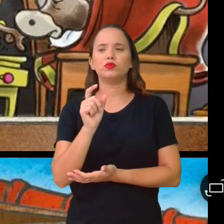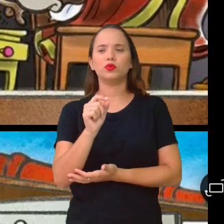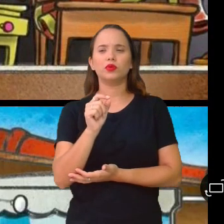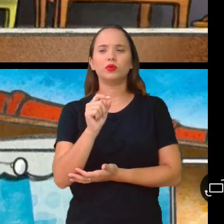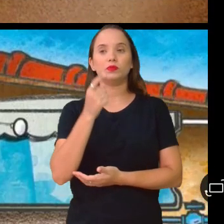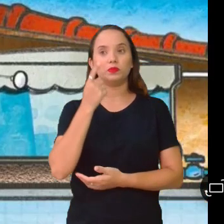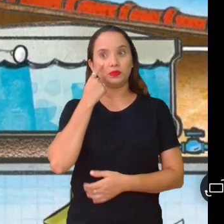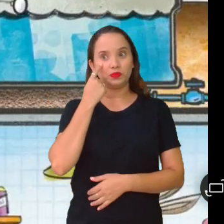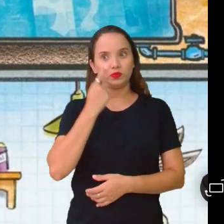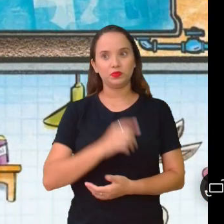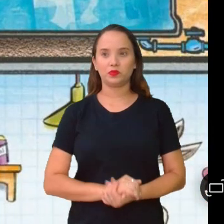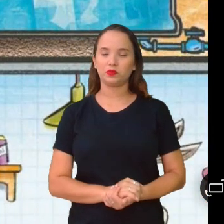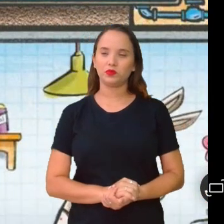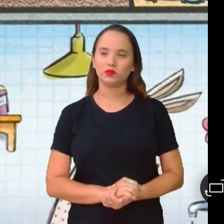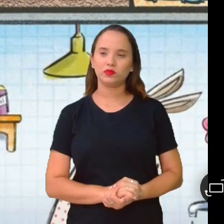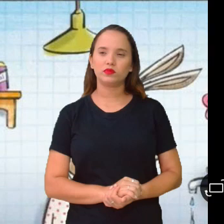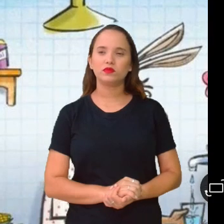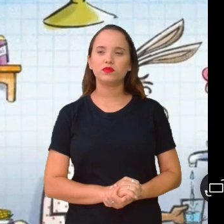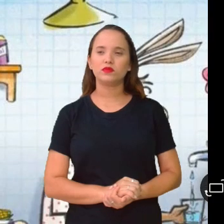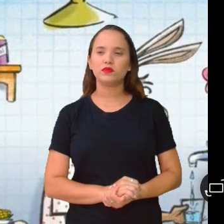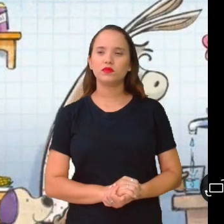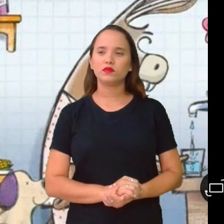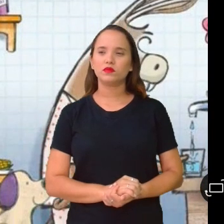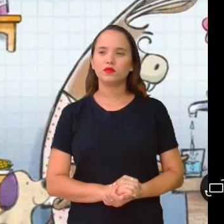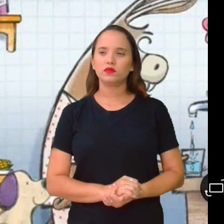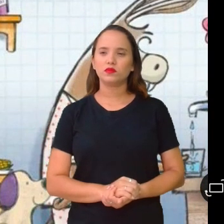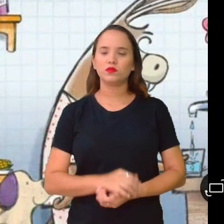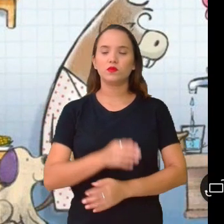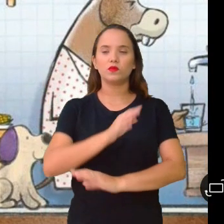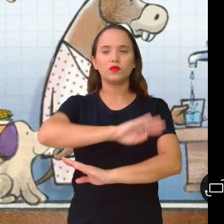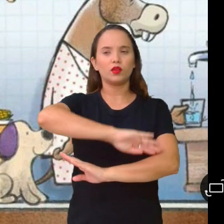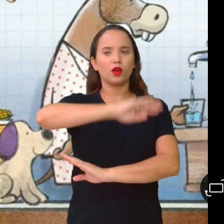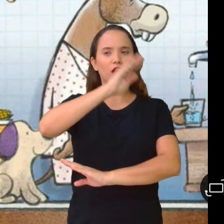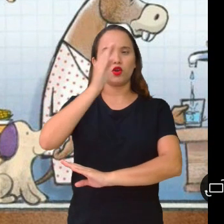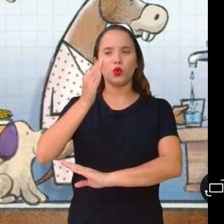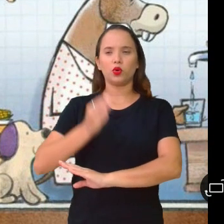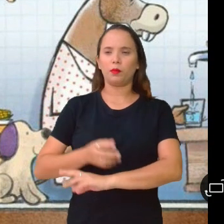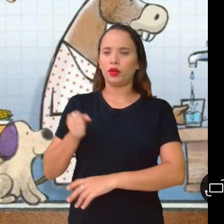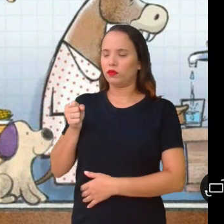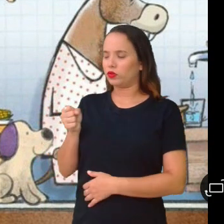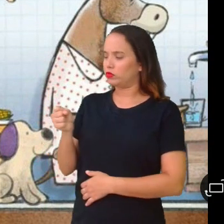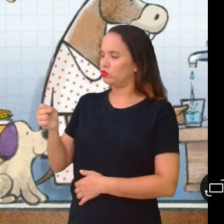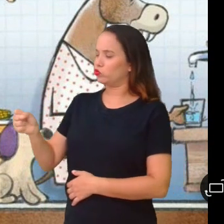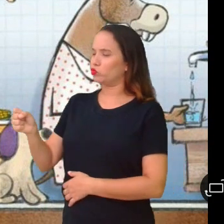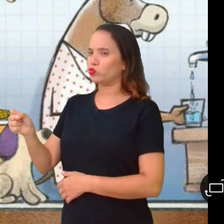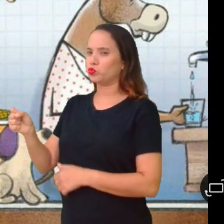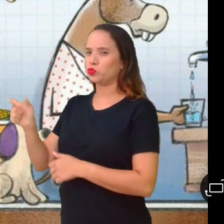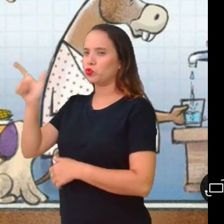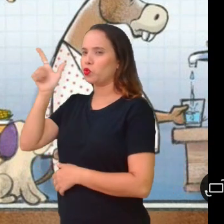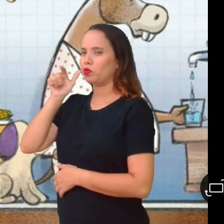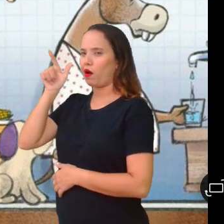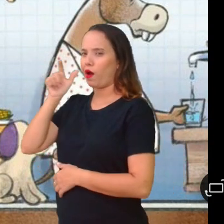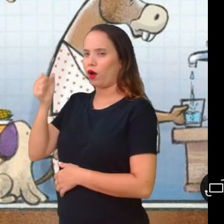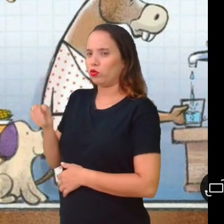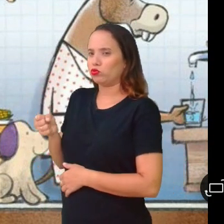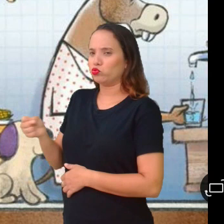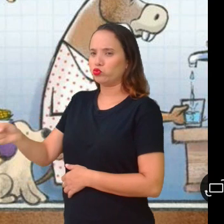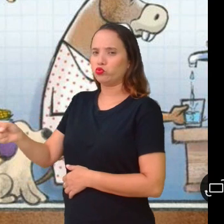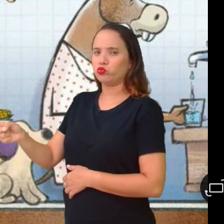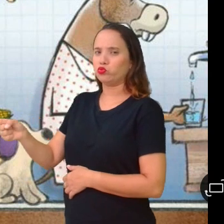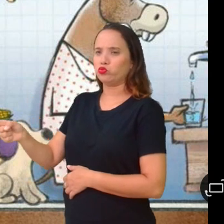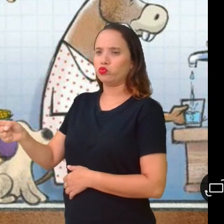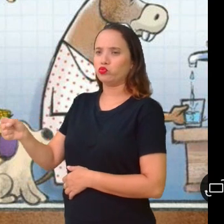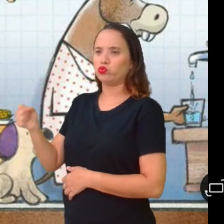ver? Vamos aí, ó. O camelo foi tomar água lá no seu